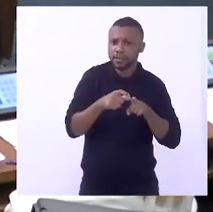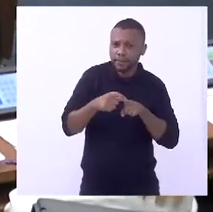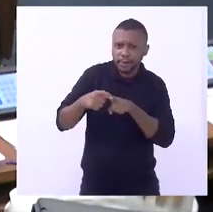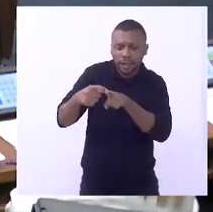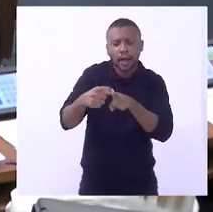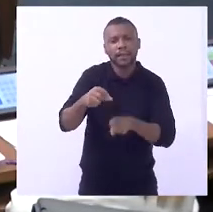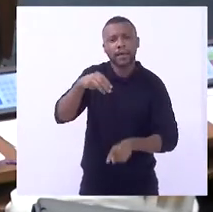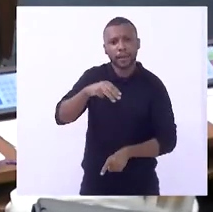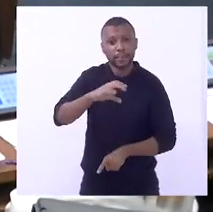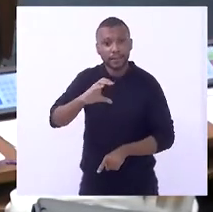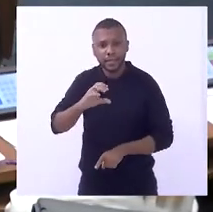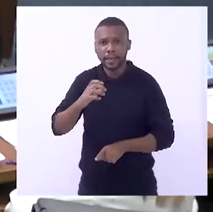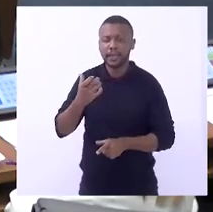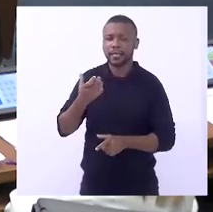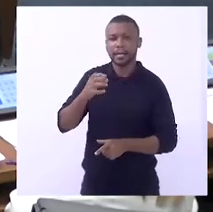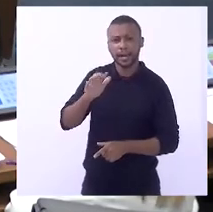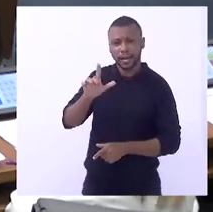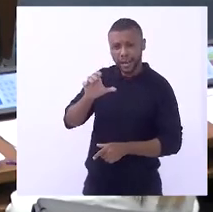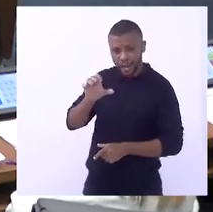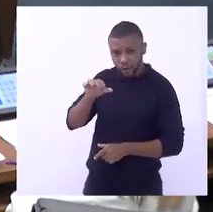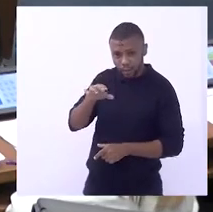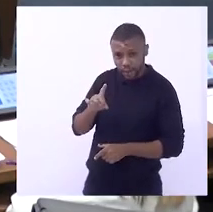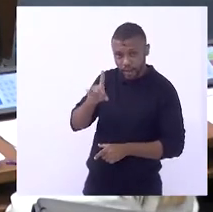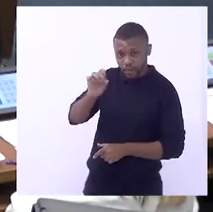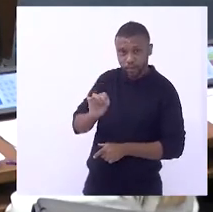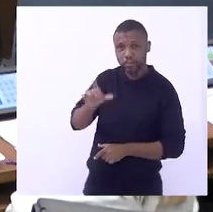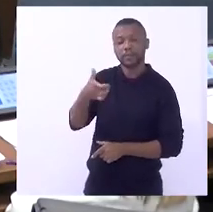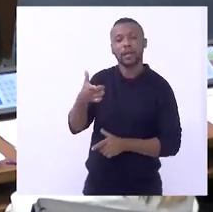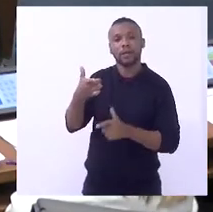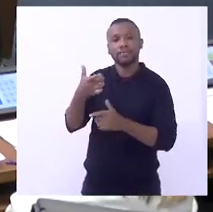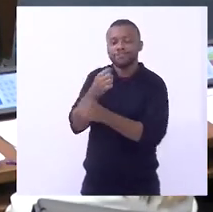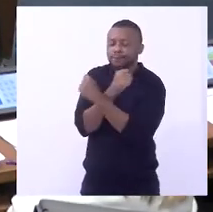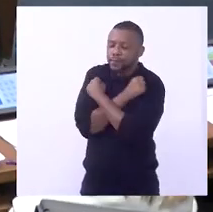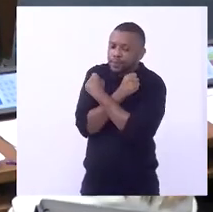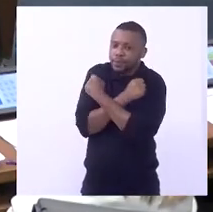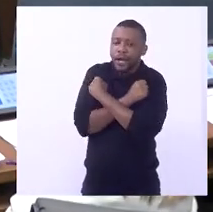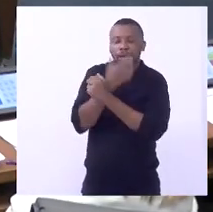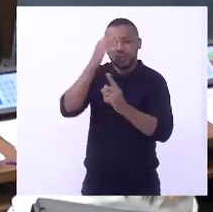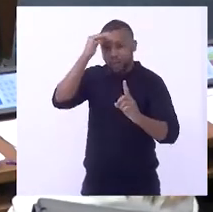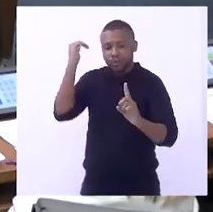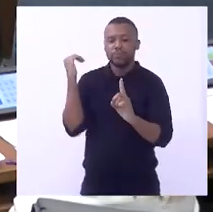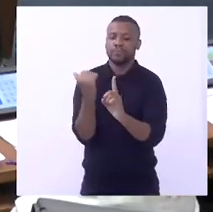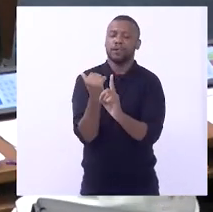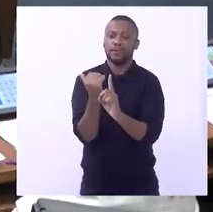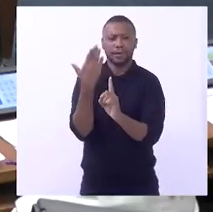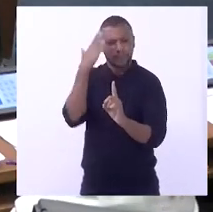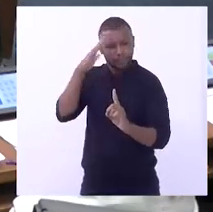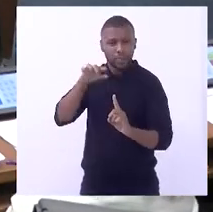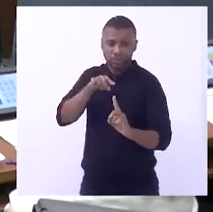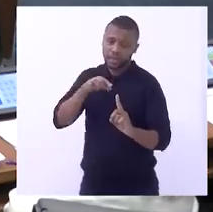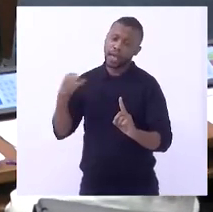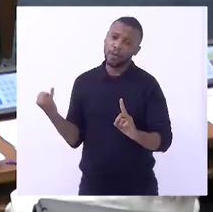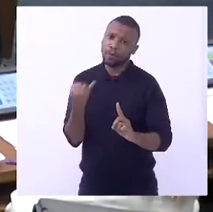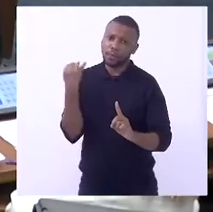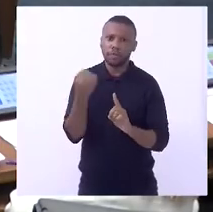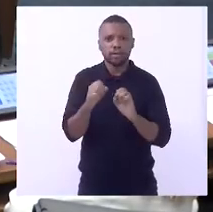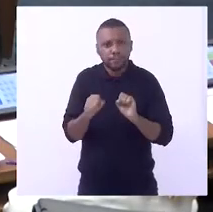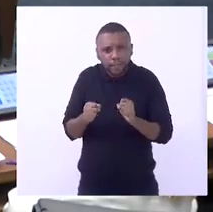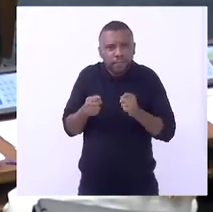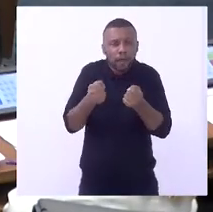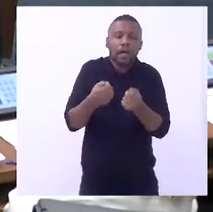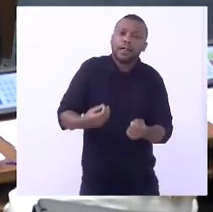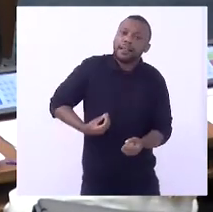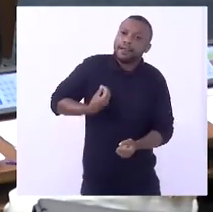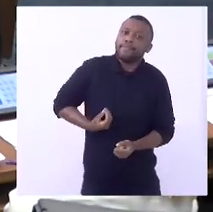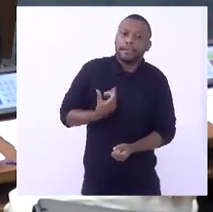MC Leonardo, tem o nosso abraço, o nosso respeito, e sabemos o quanto você é importante para a defesa intransigente da vida da